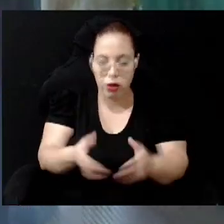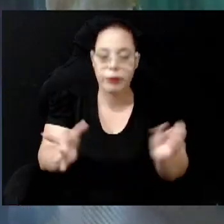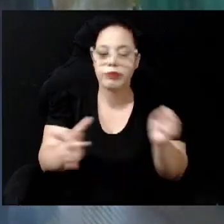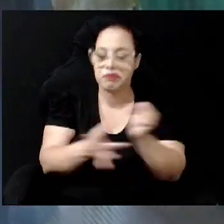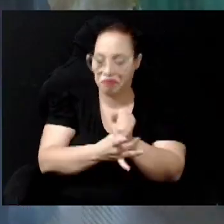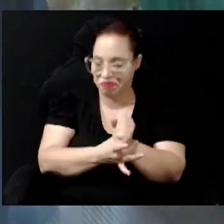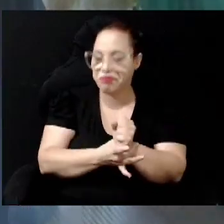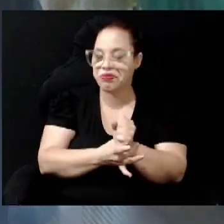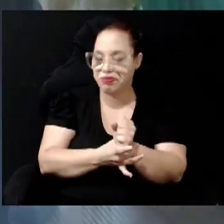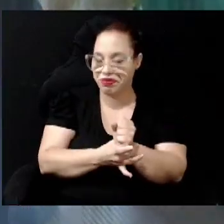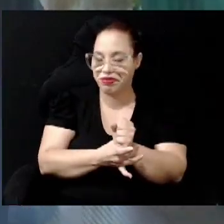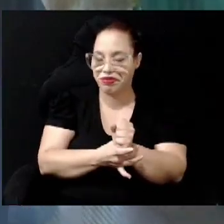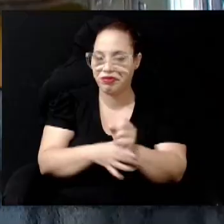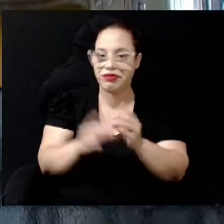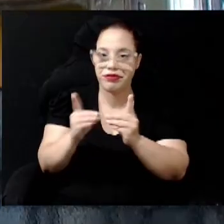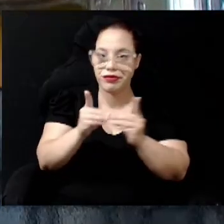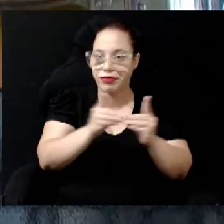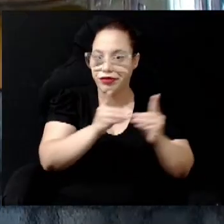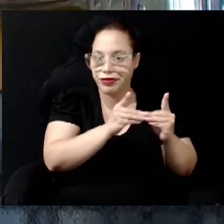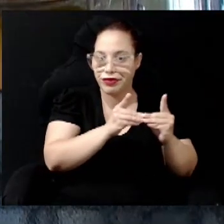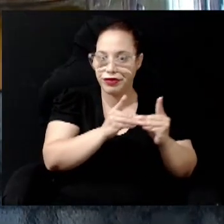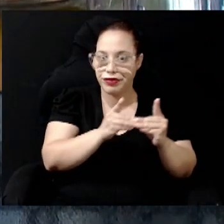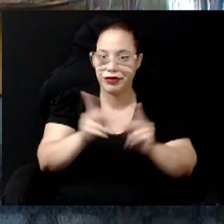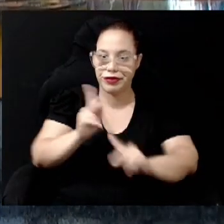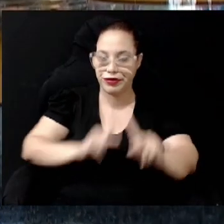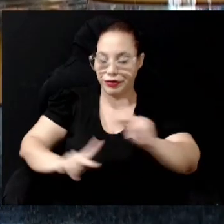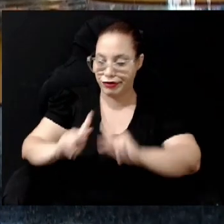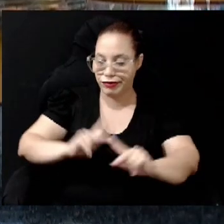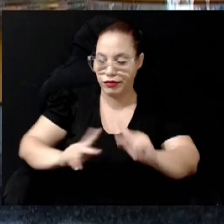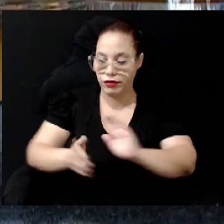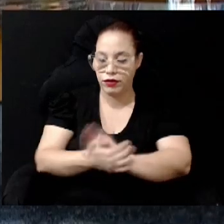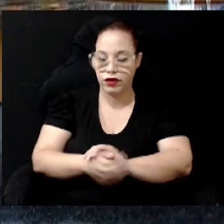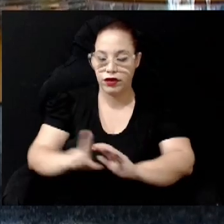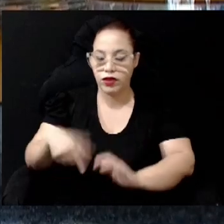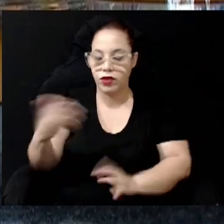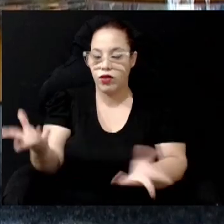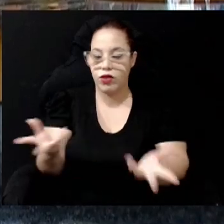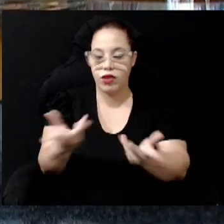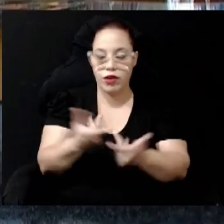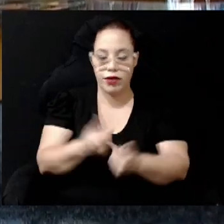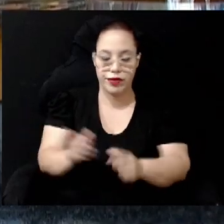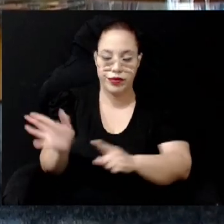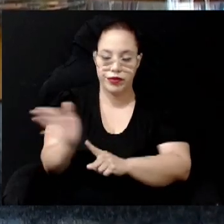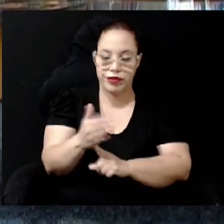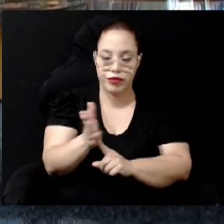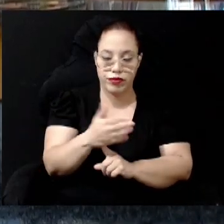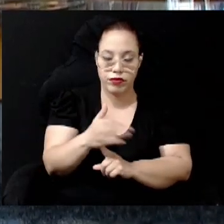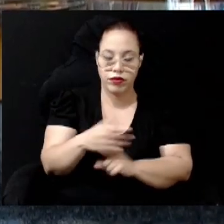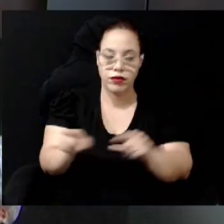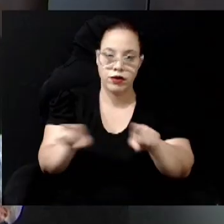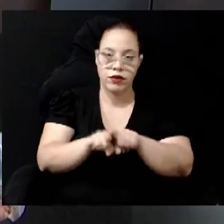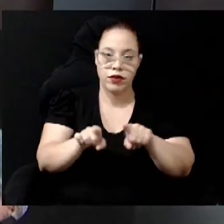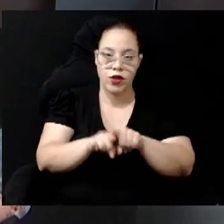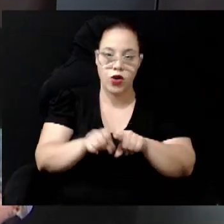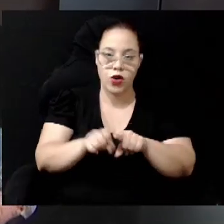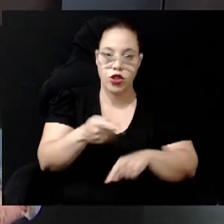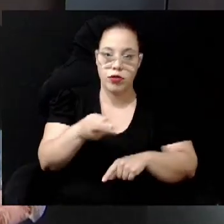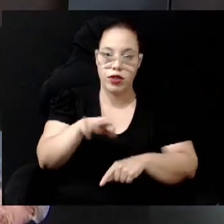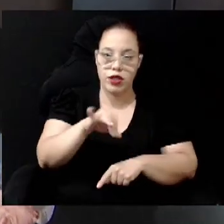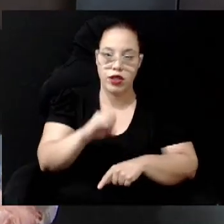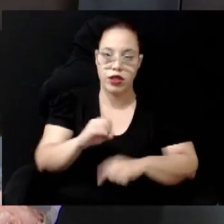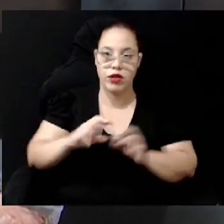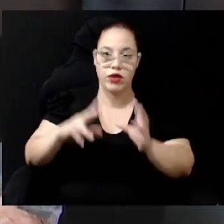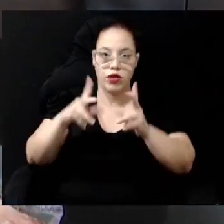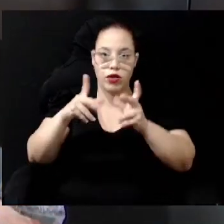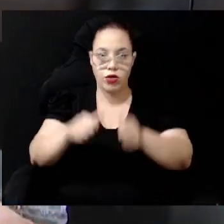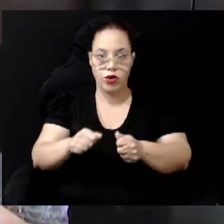para atender essa população. Além da qualidade, a tecnologia também permite a otimização de toda a